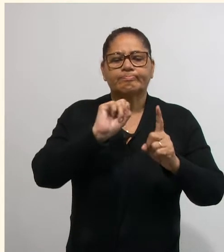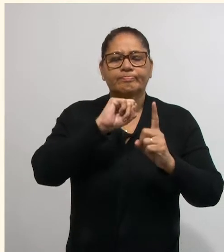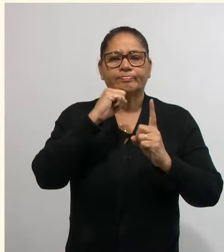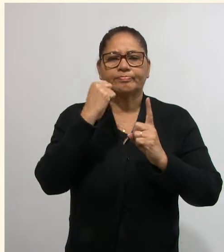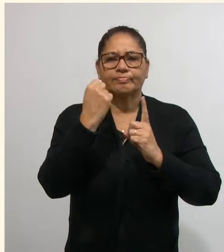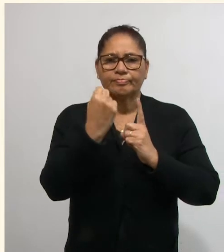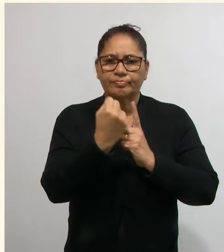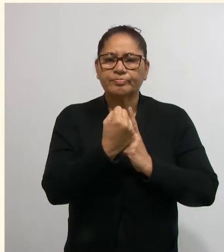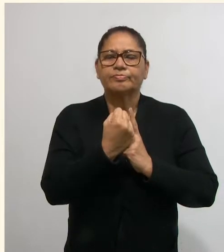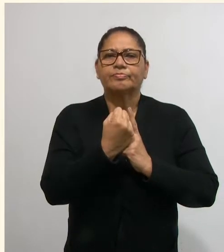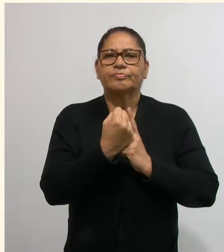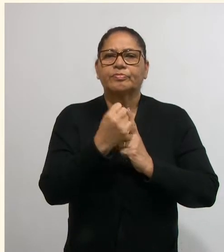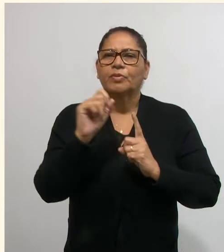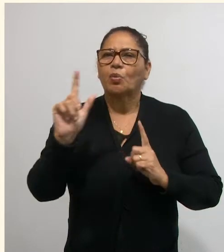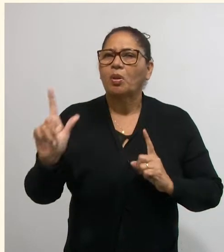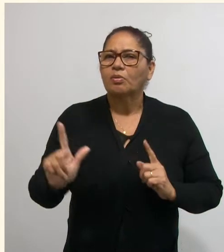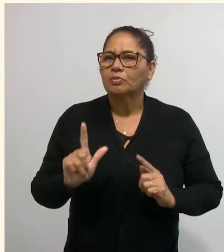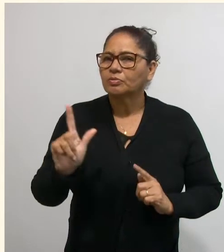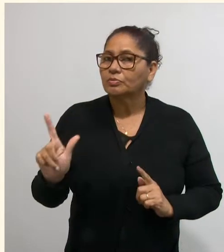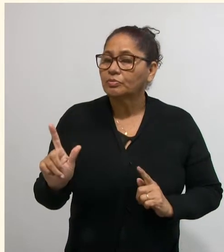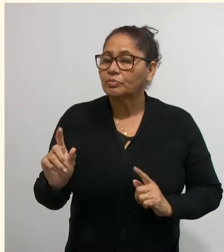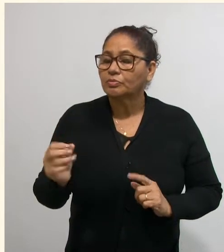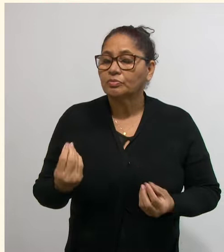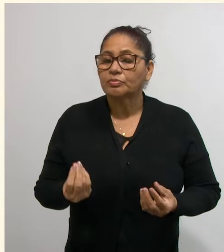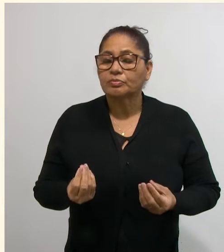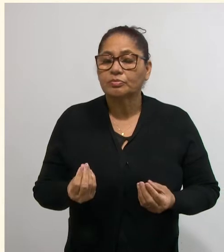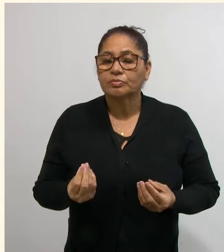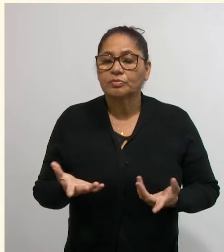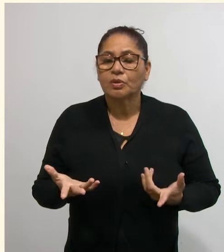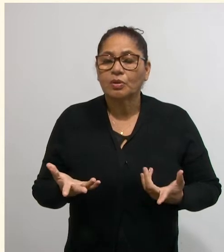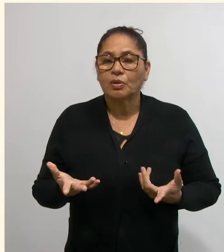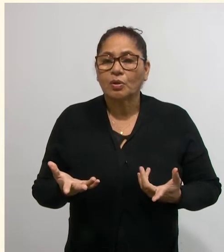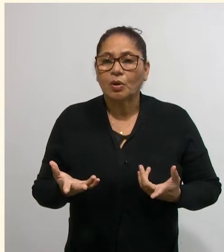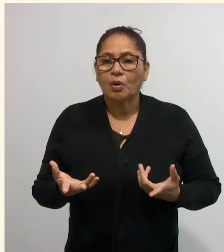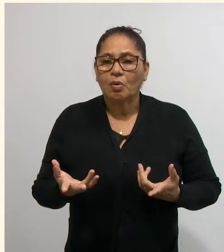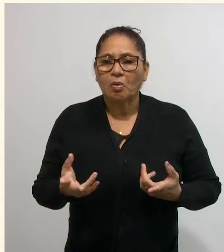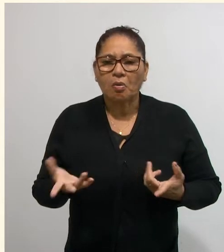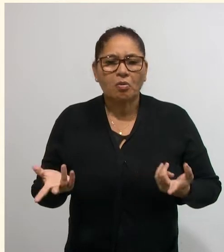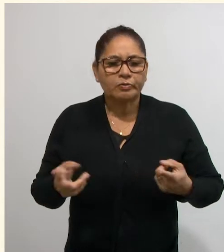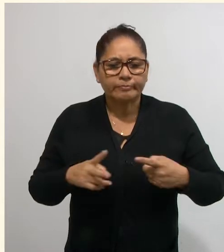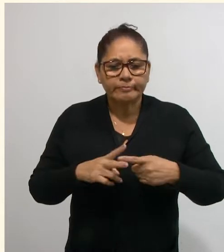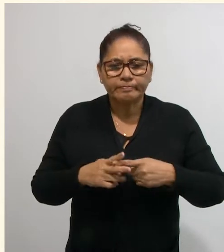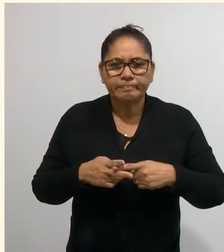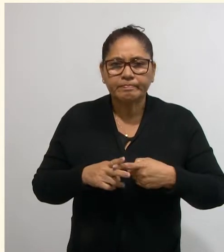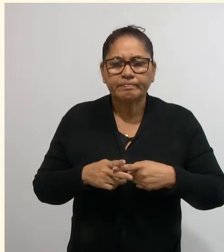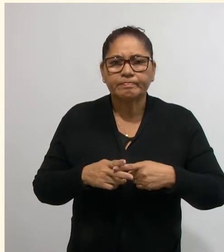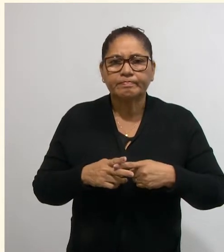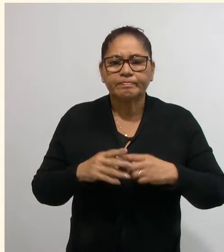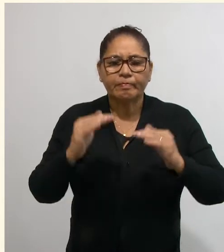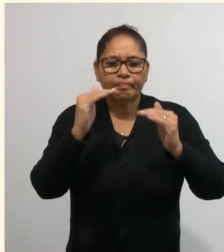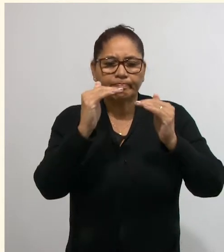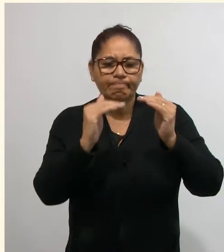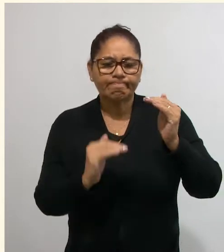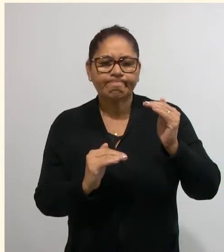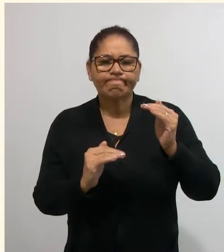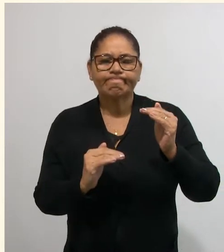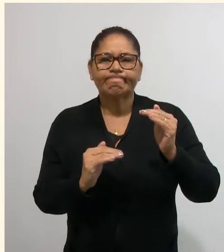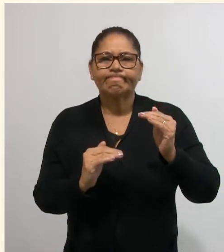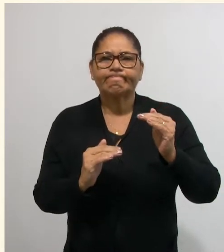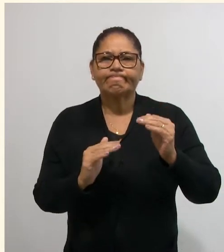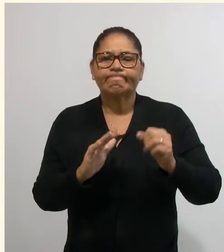sociedade. É uma premissa. Ou como instrumento de manutenção das desigualdades e